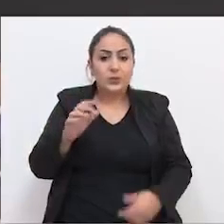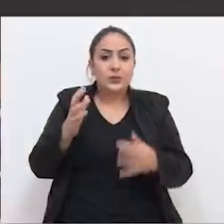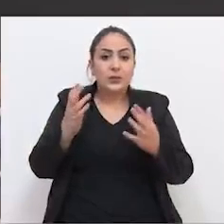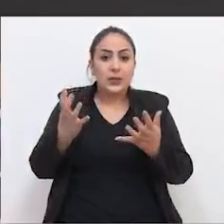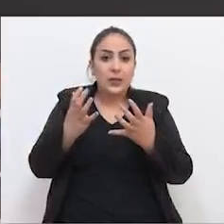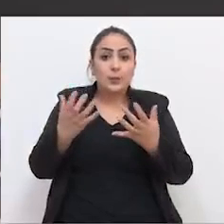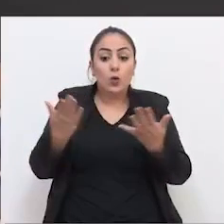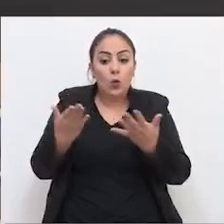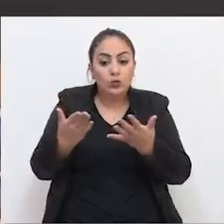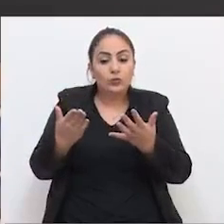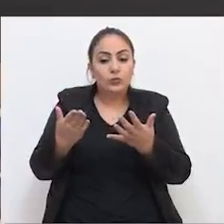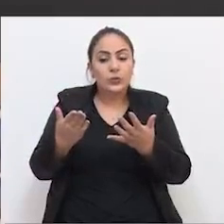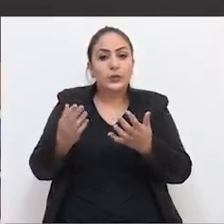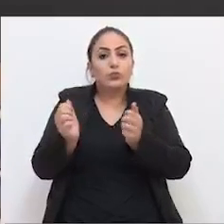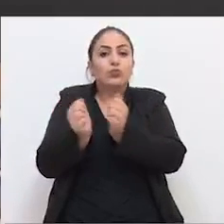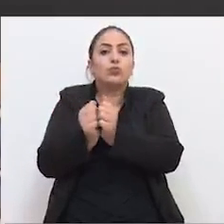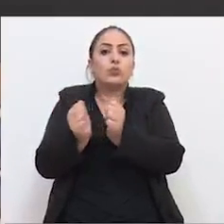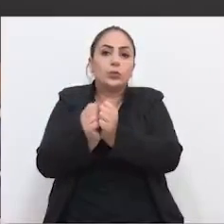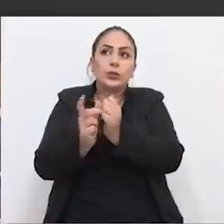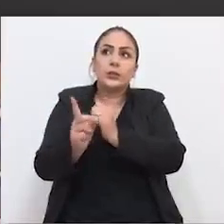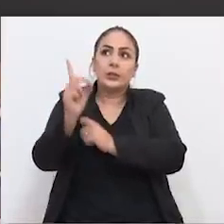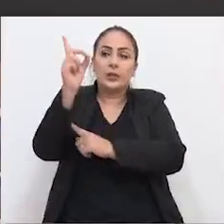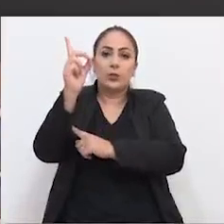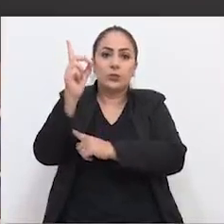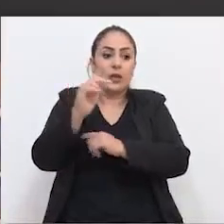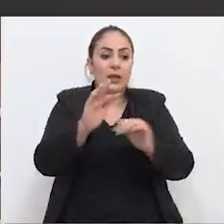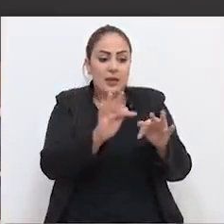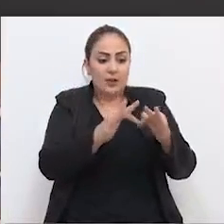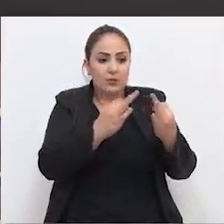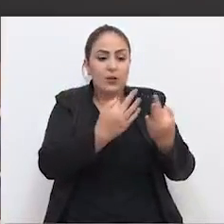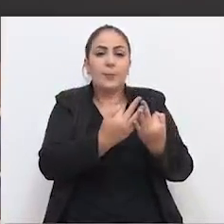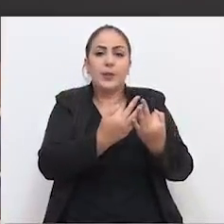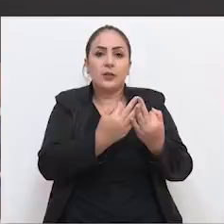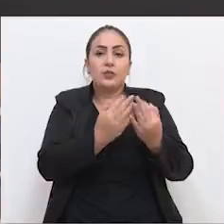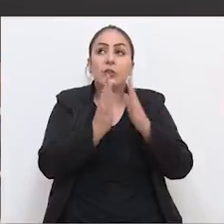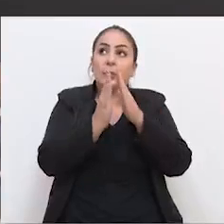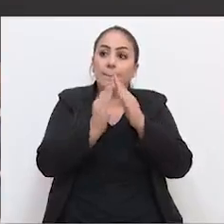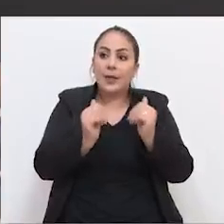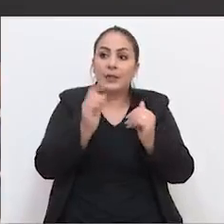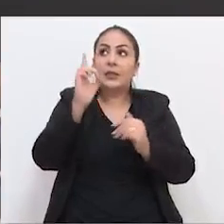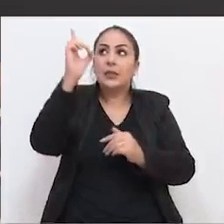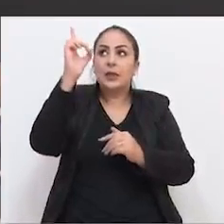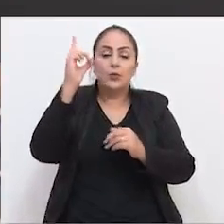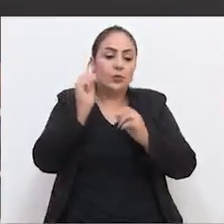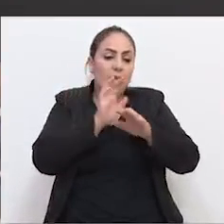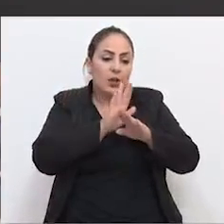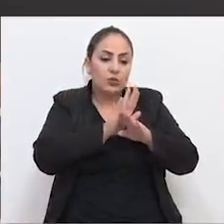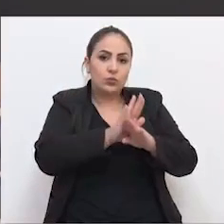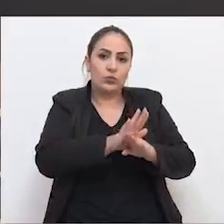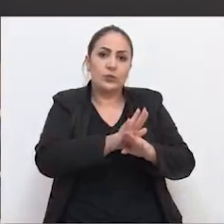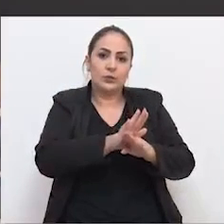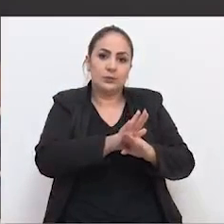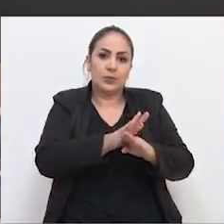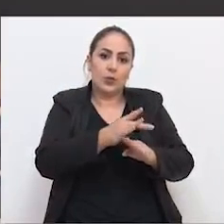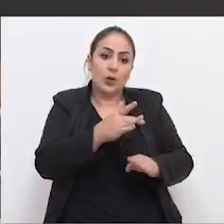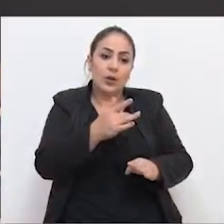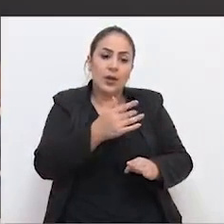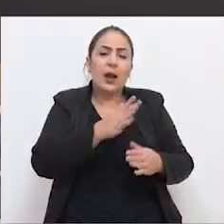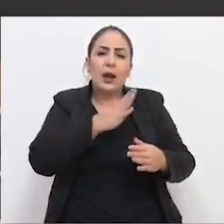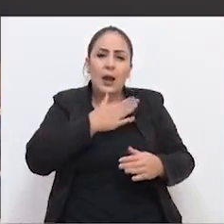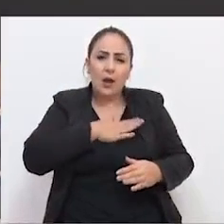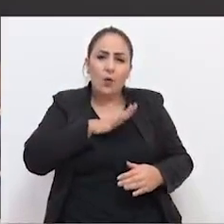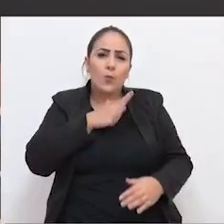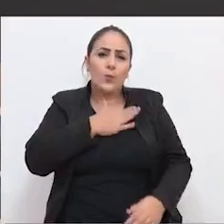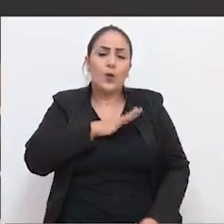esteja nesse momento nos braços de Deus. E a sua família nós desejamos que Deus conforte os corações